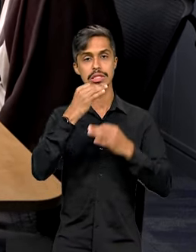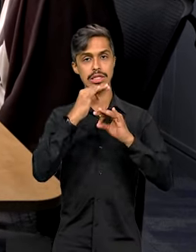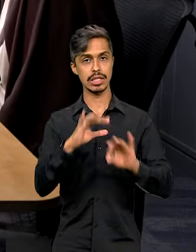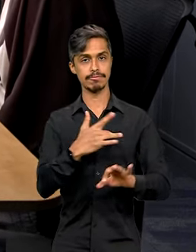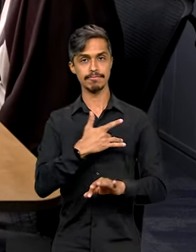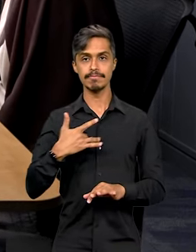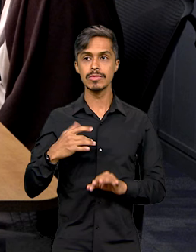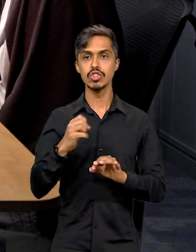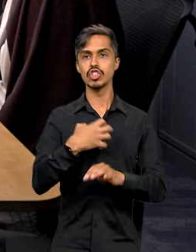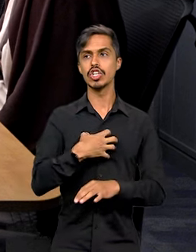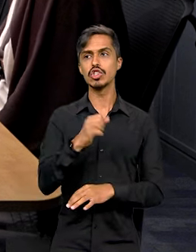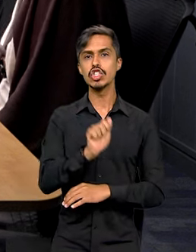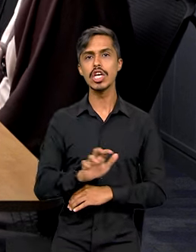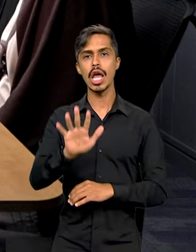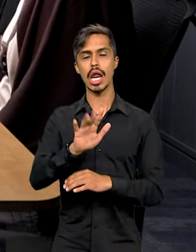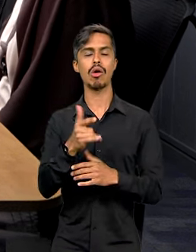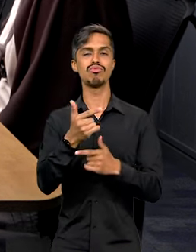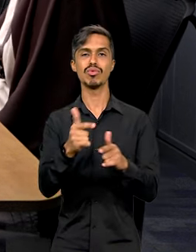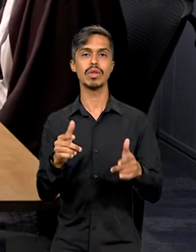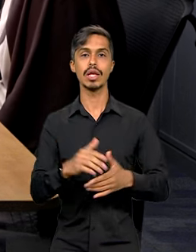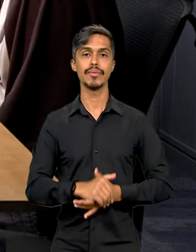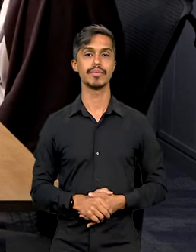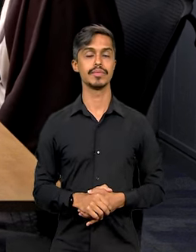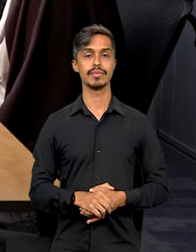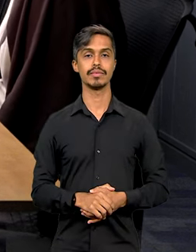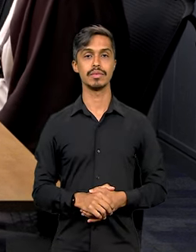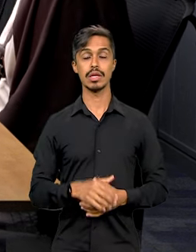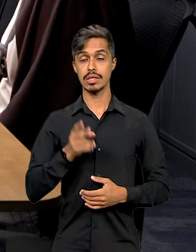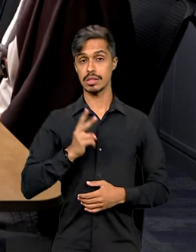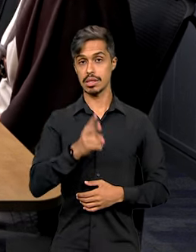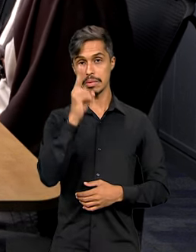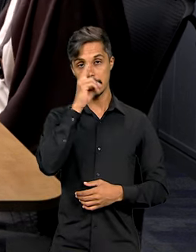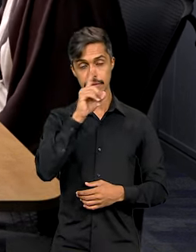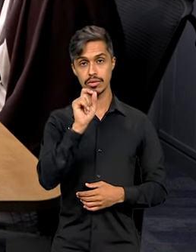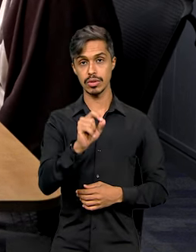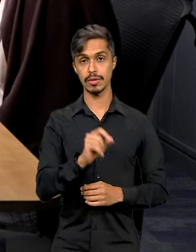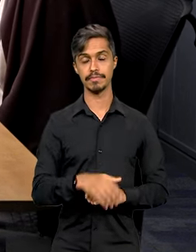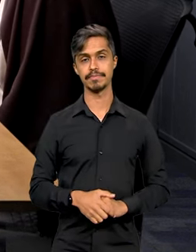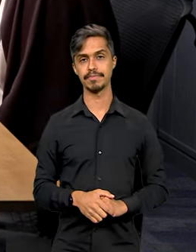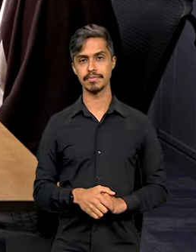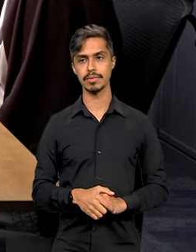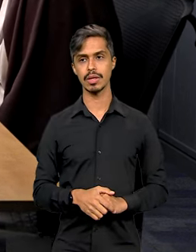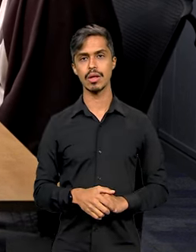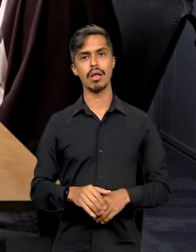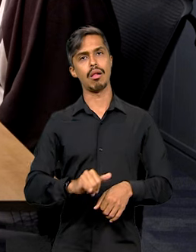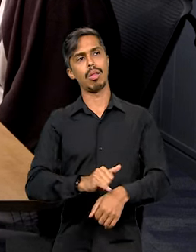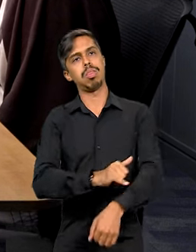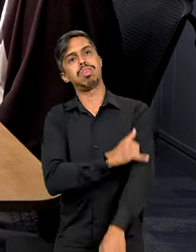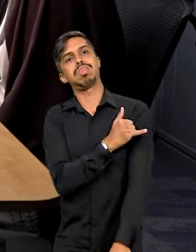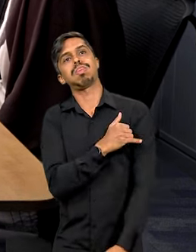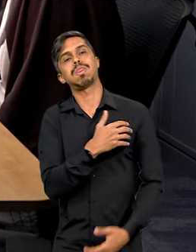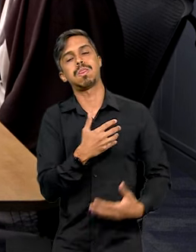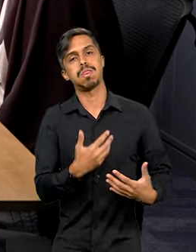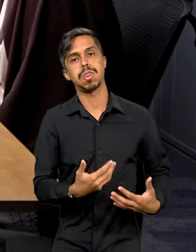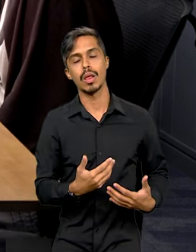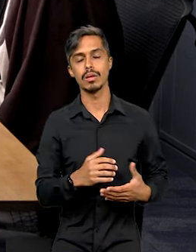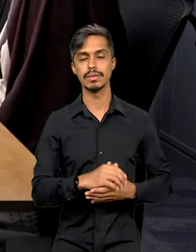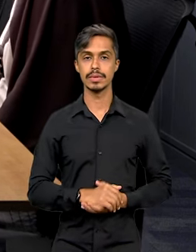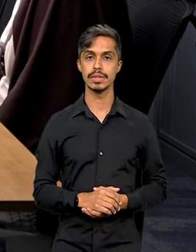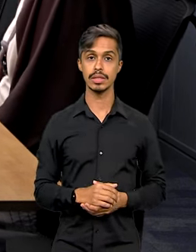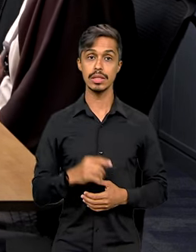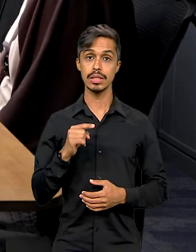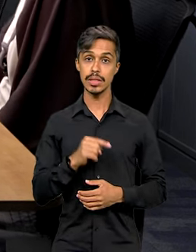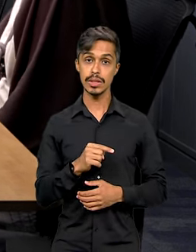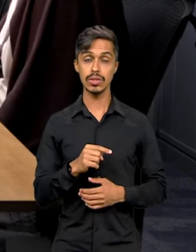alimentação saudável de uma forma geral sempre lembrando eh que ah o excesso de peso eh a obesidade